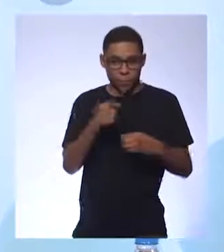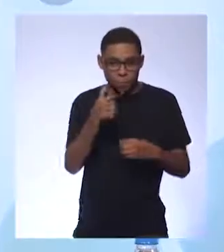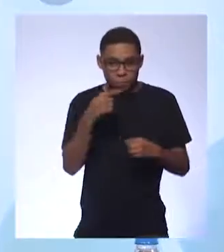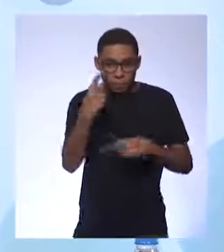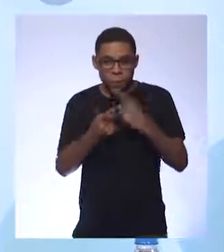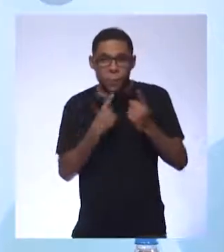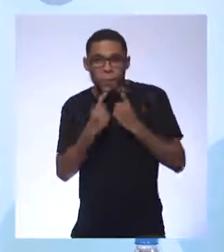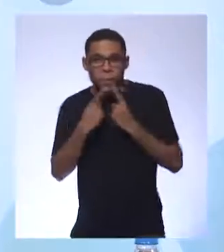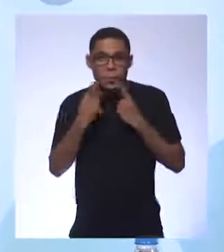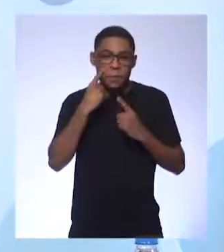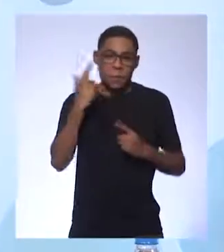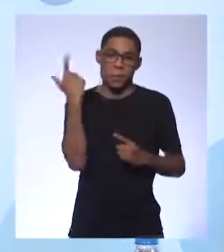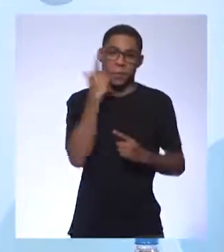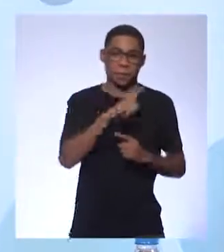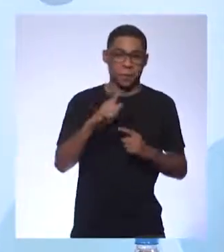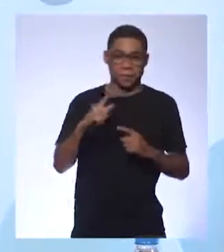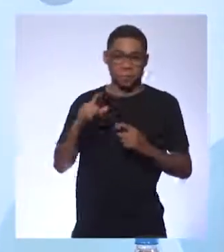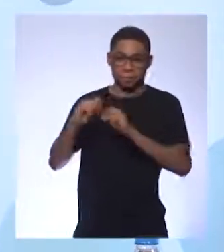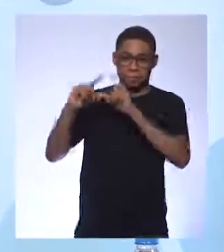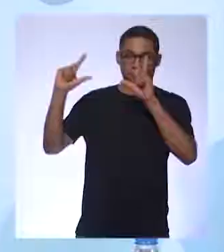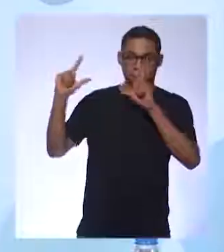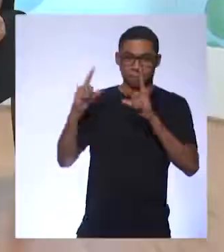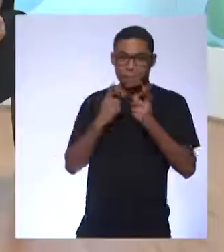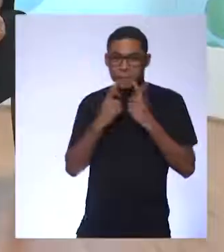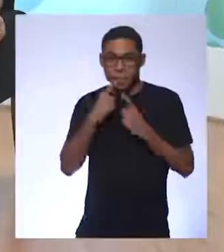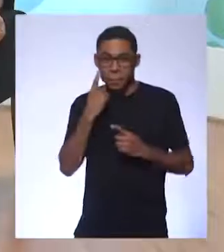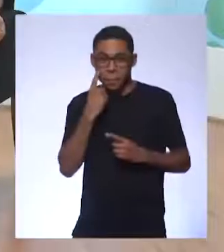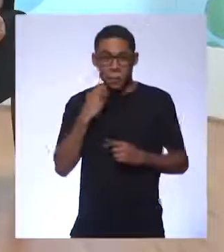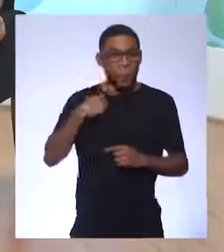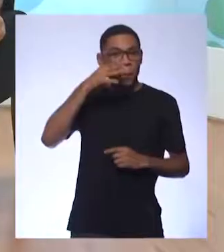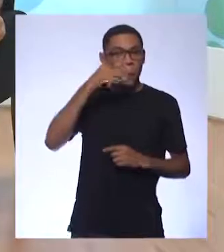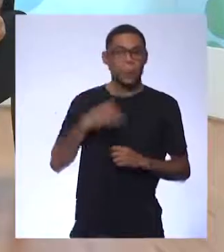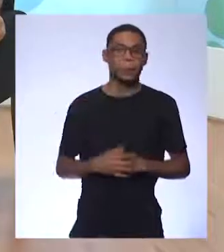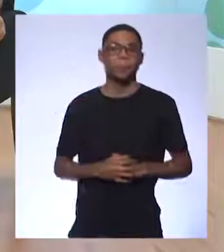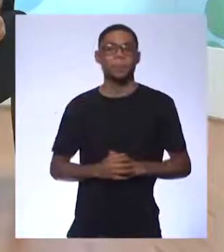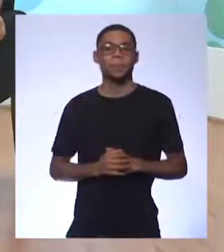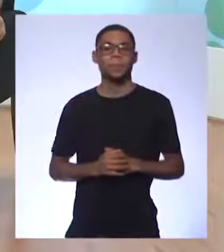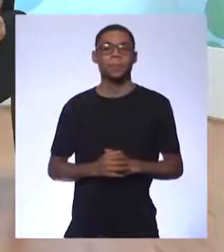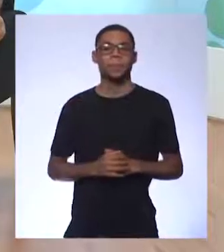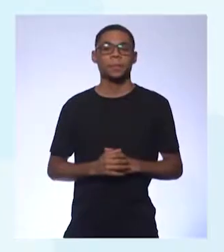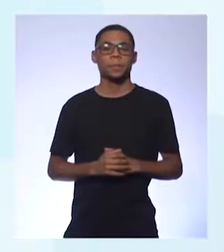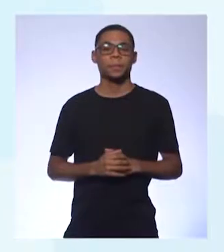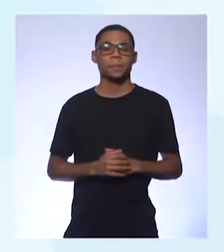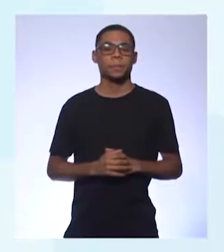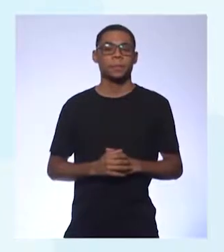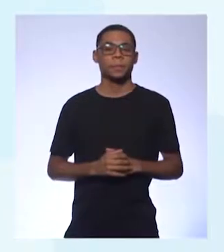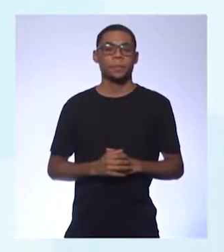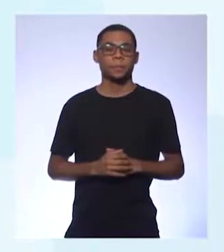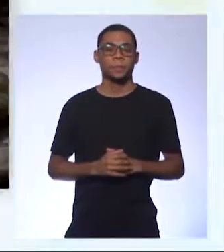conversar para ver se dá certo a história da mãozinha. Claro que dá, estou curioso. Eu também.